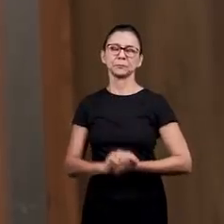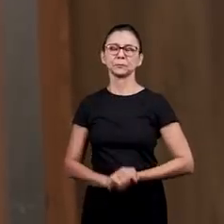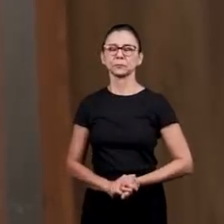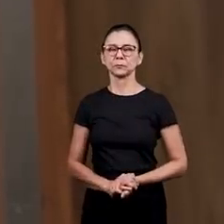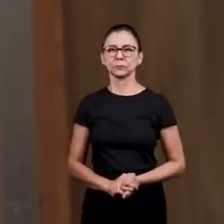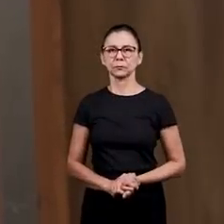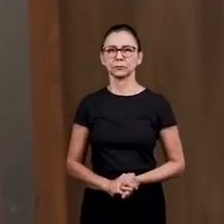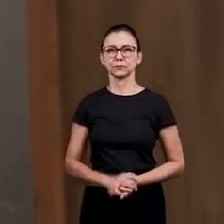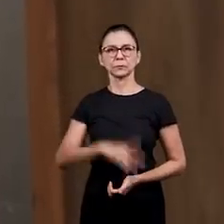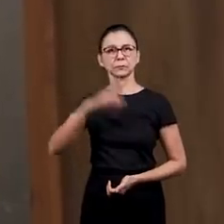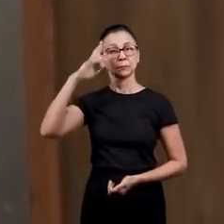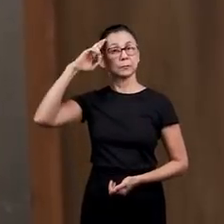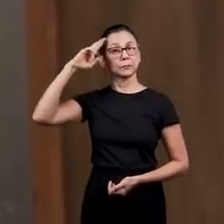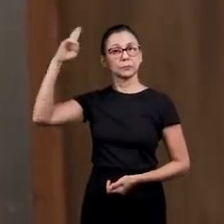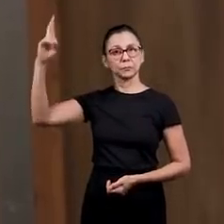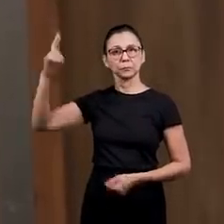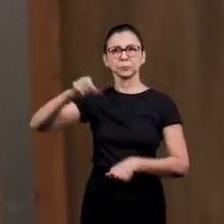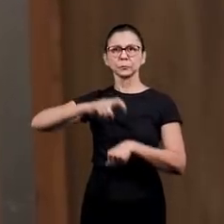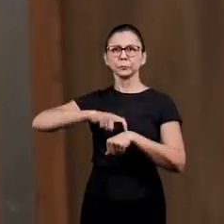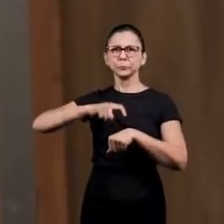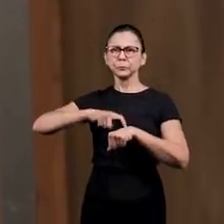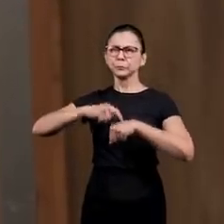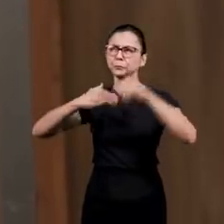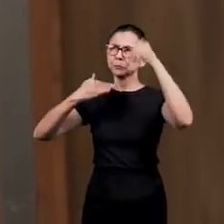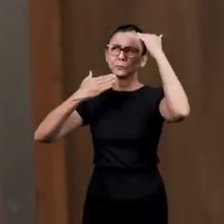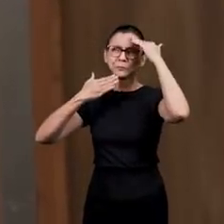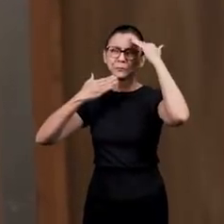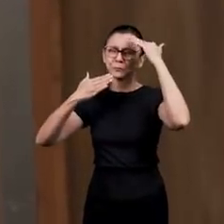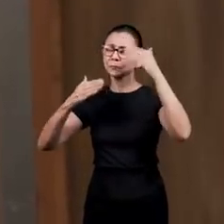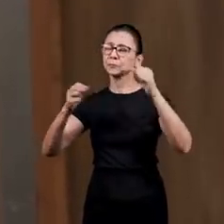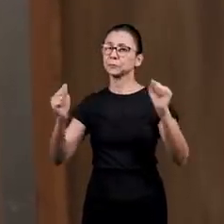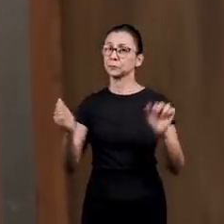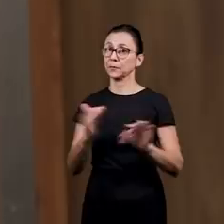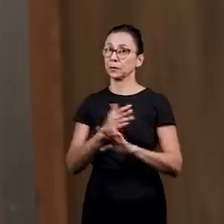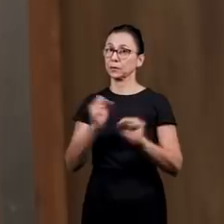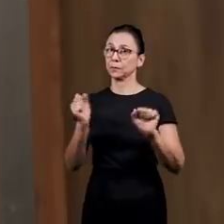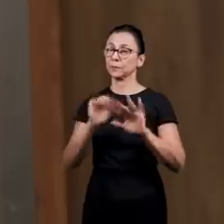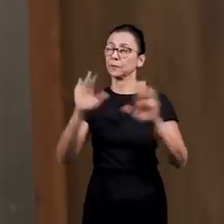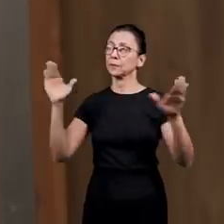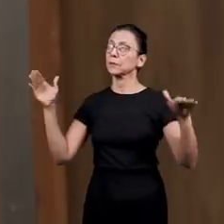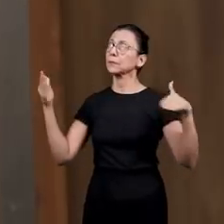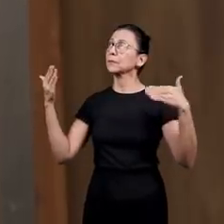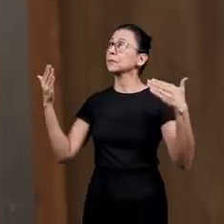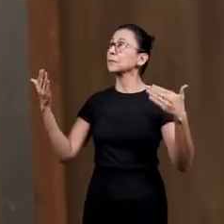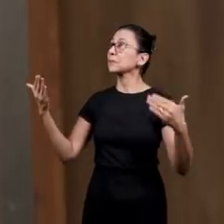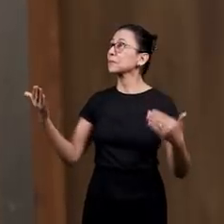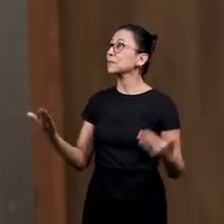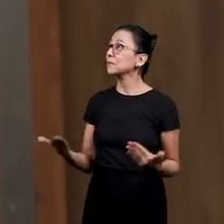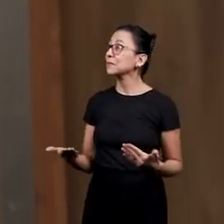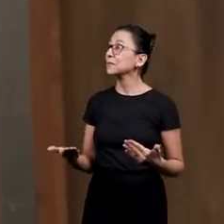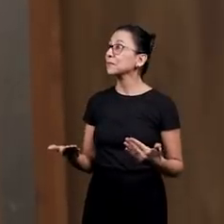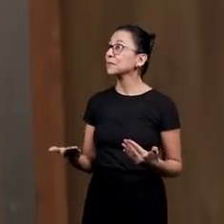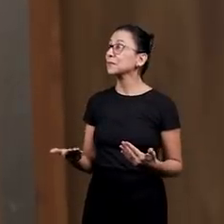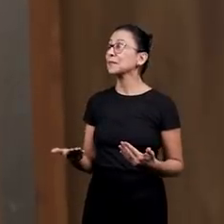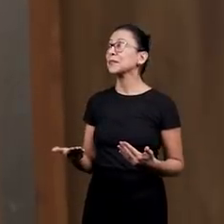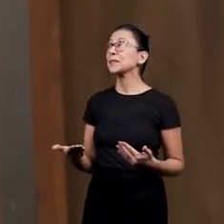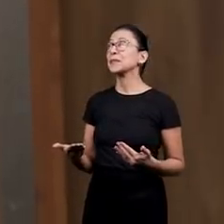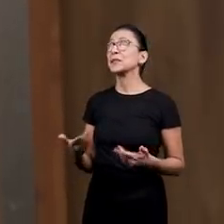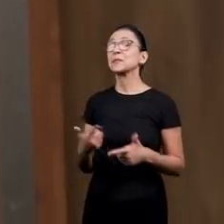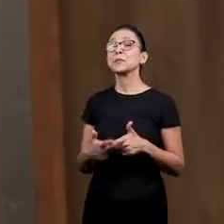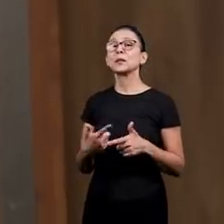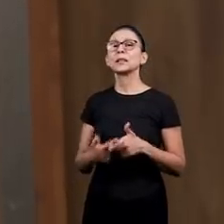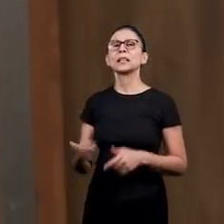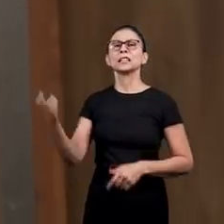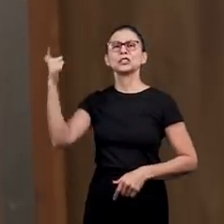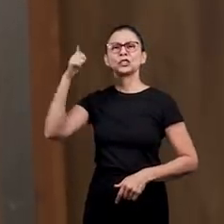aula. Senhor, nessa hora queremos te glorificar, queremos te bendizer, porque mais uma vez o